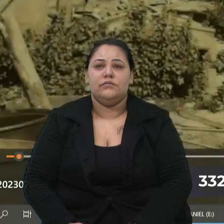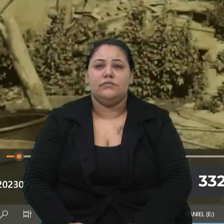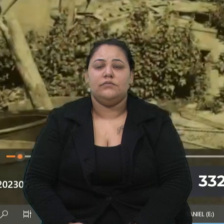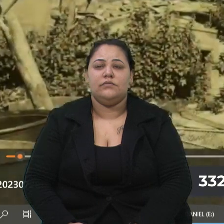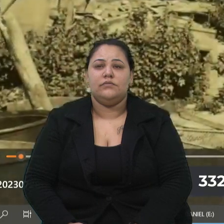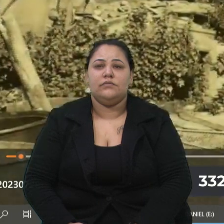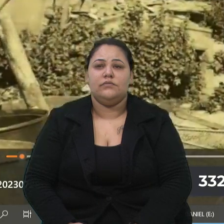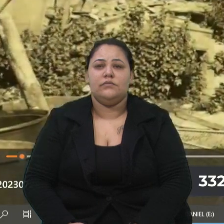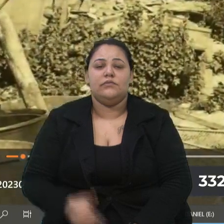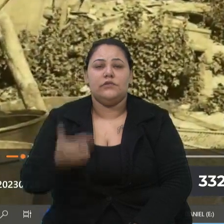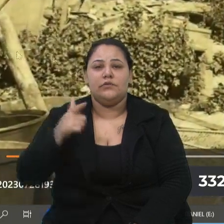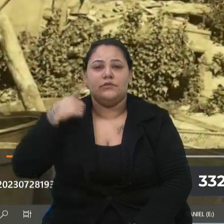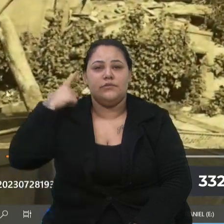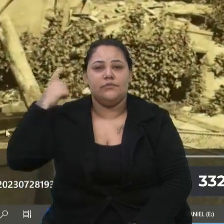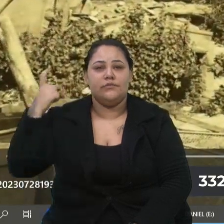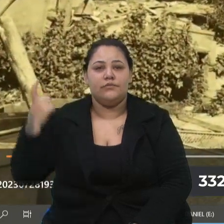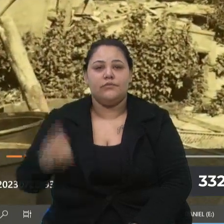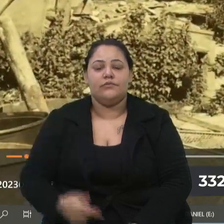Está sem volume.